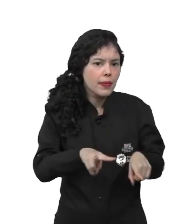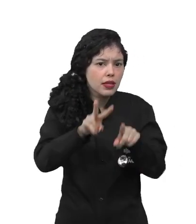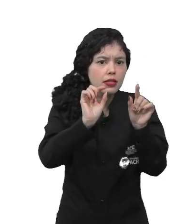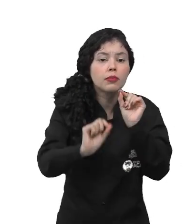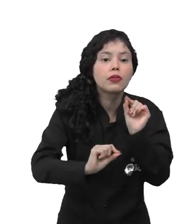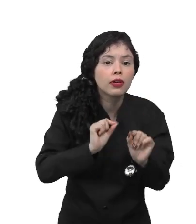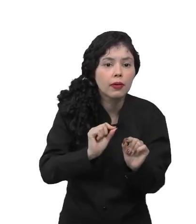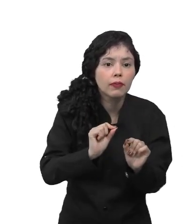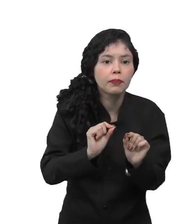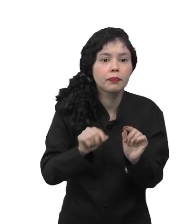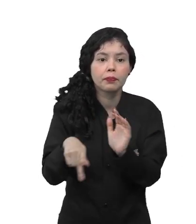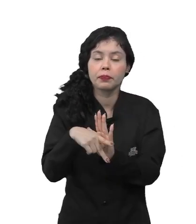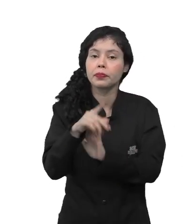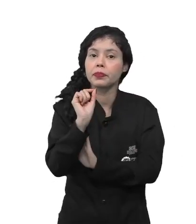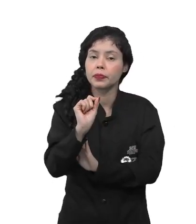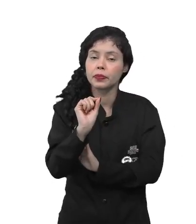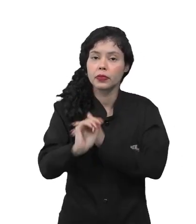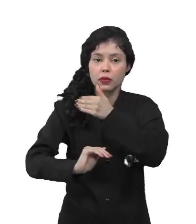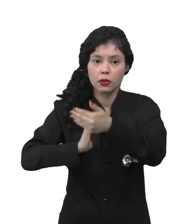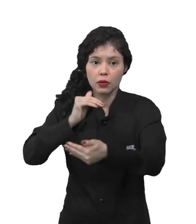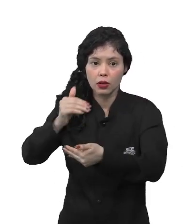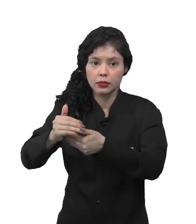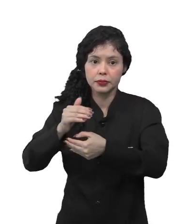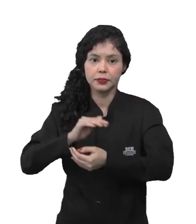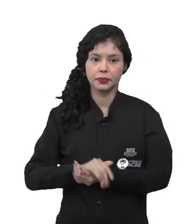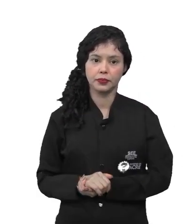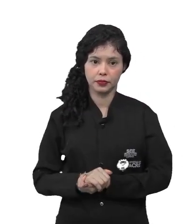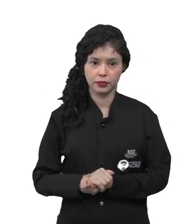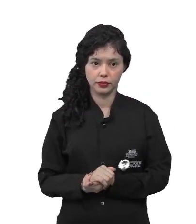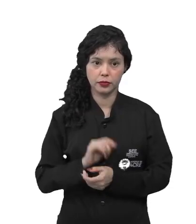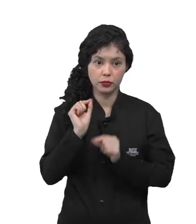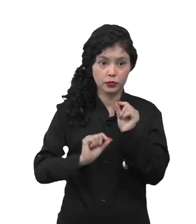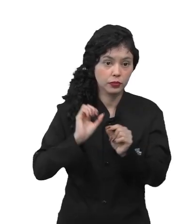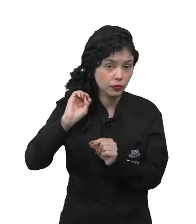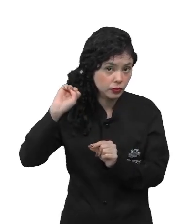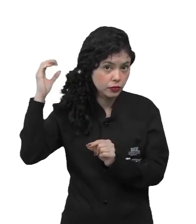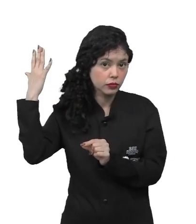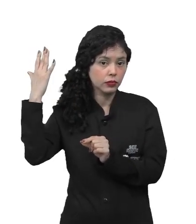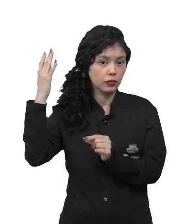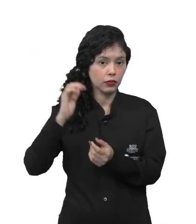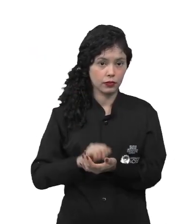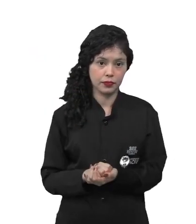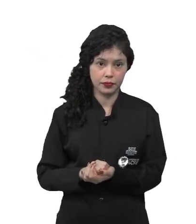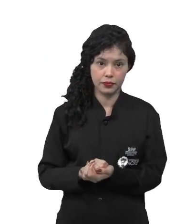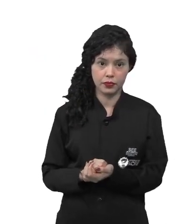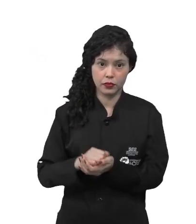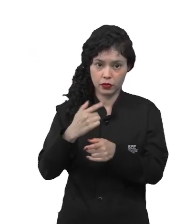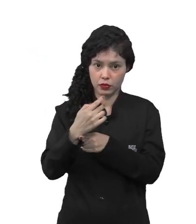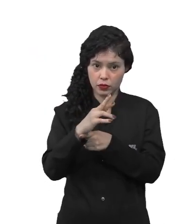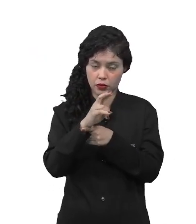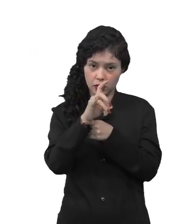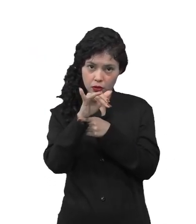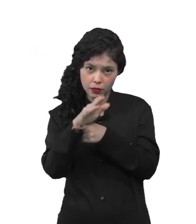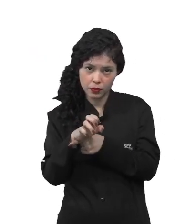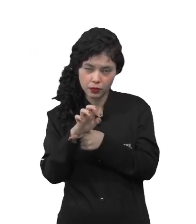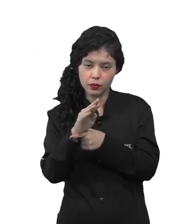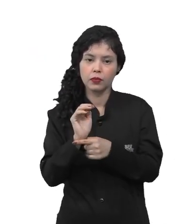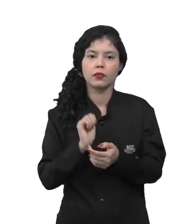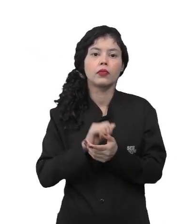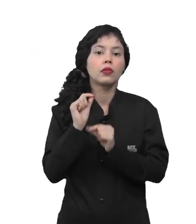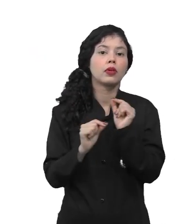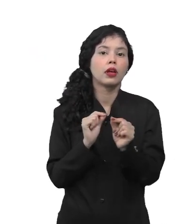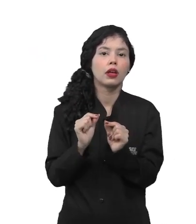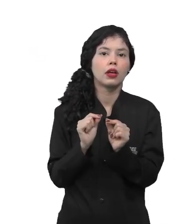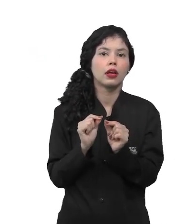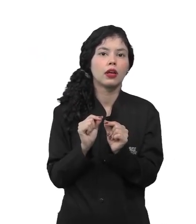aqui, ó, que é exatamente nesse processo aqui, ó. O que acontece nas procariontes nitrificantes?